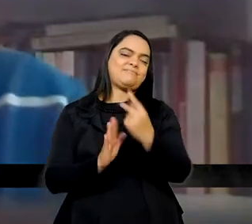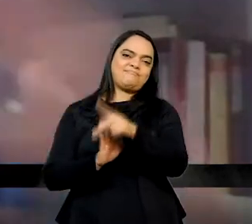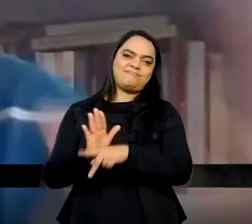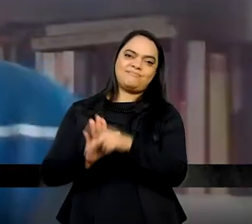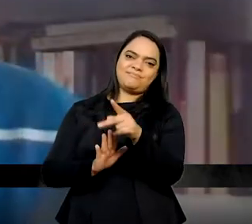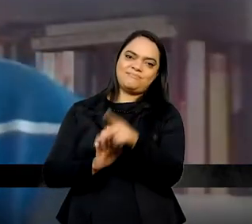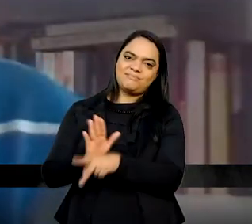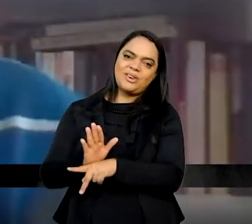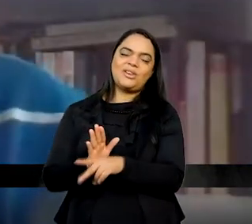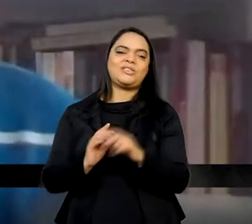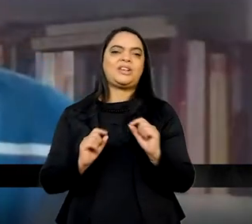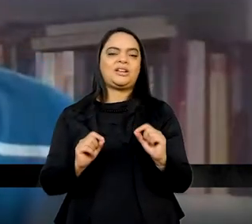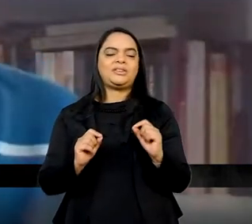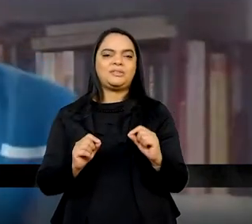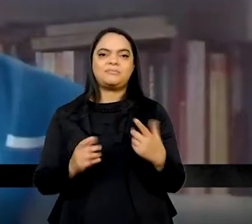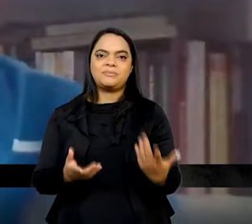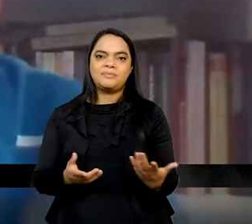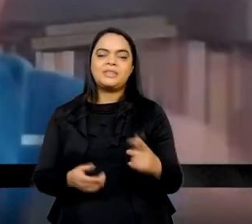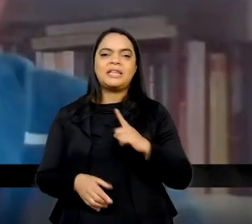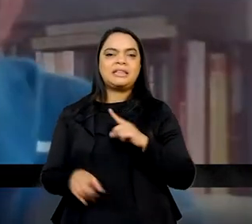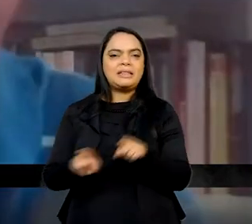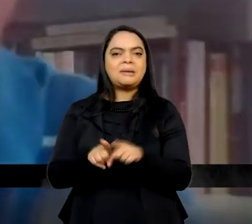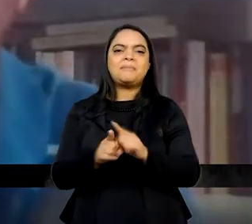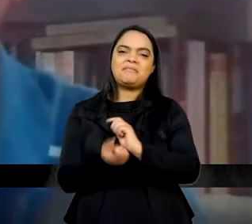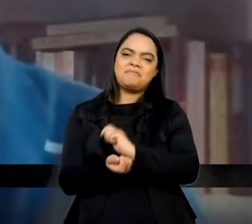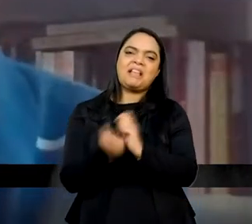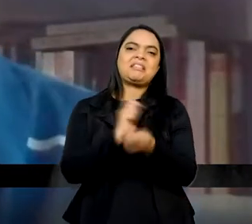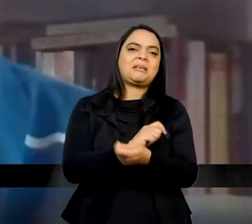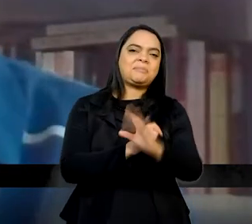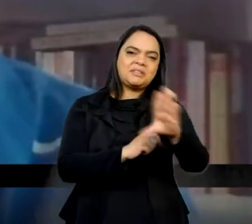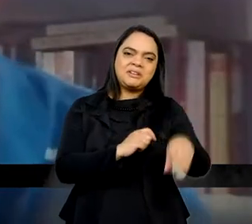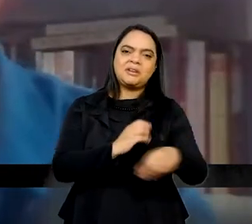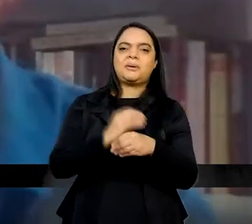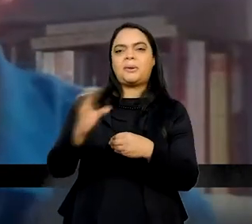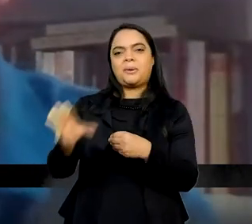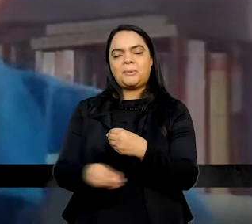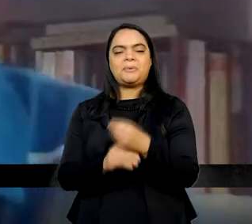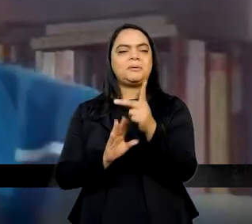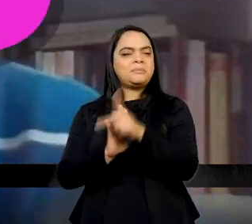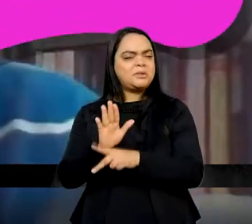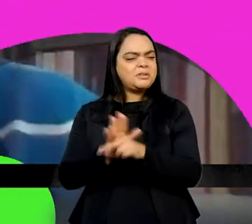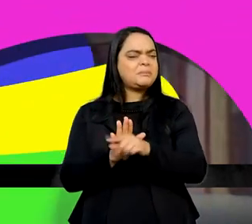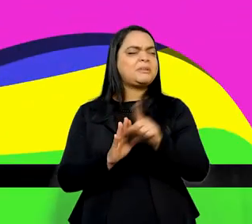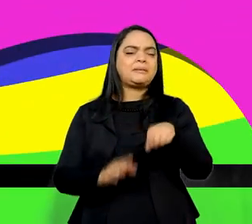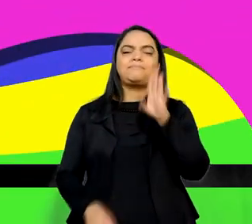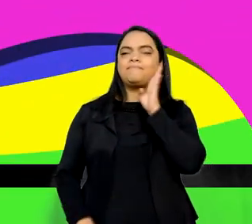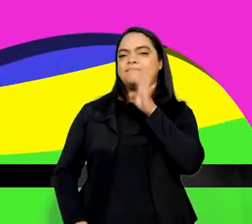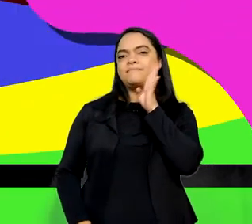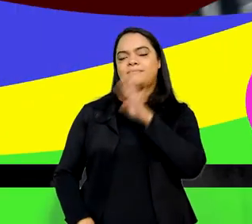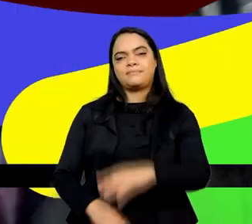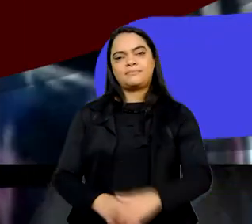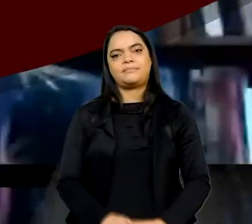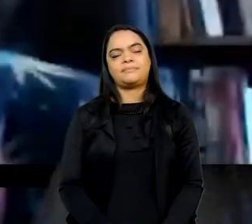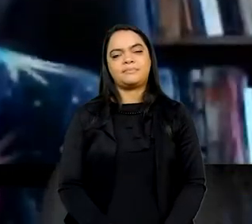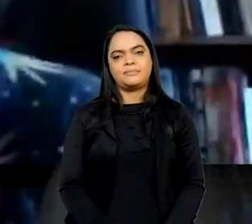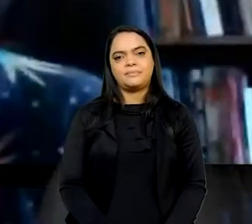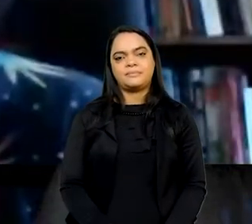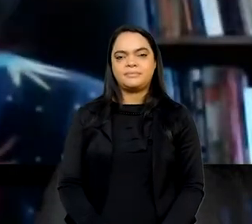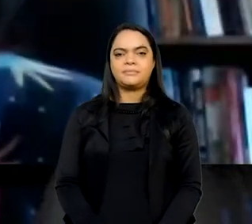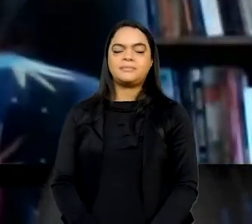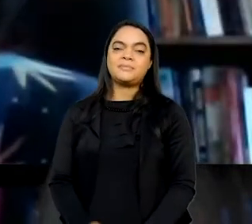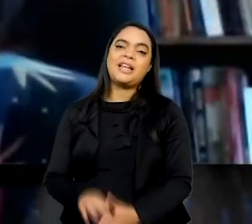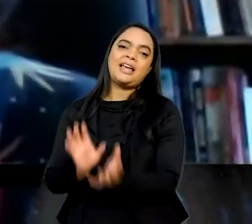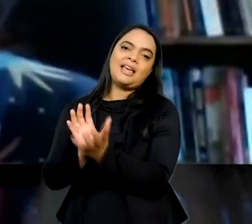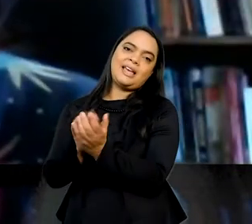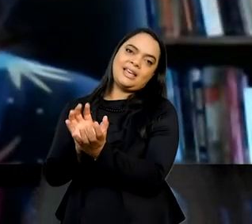né, moldando, colocando mais algo em cima, mas realmente é uma coisa bacana. Que assim, Recife é